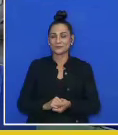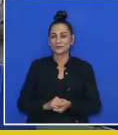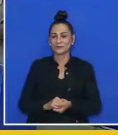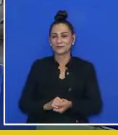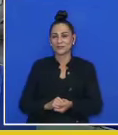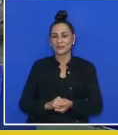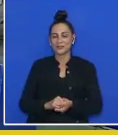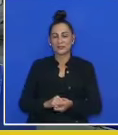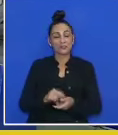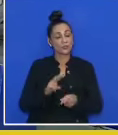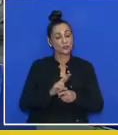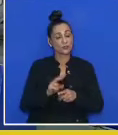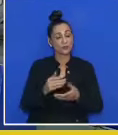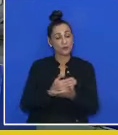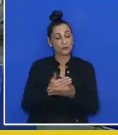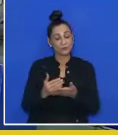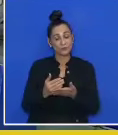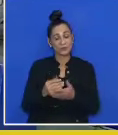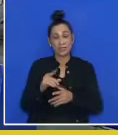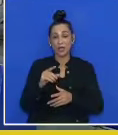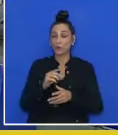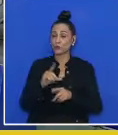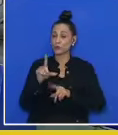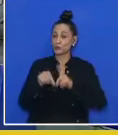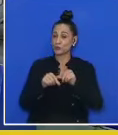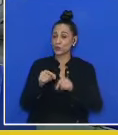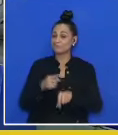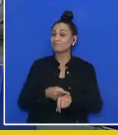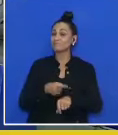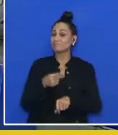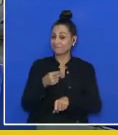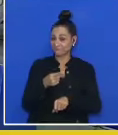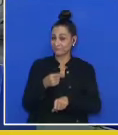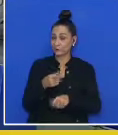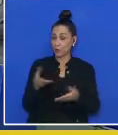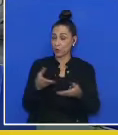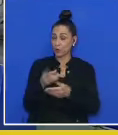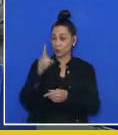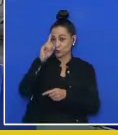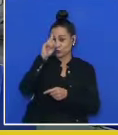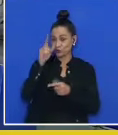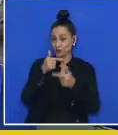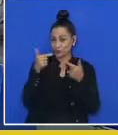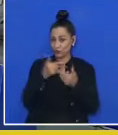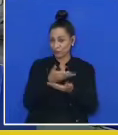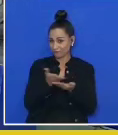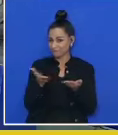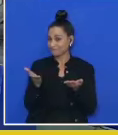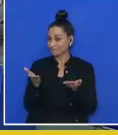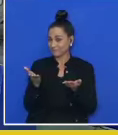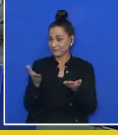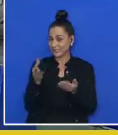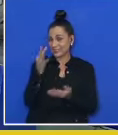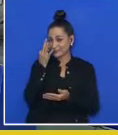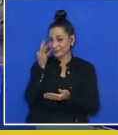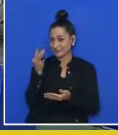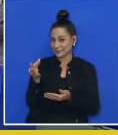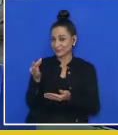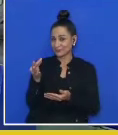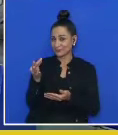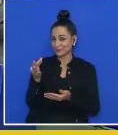senhoras auditoras, nós vamos então iniciar o nosso sorteio. Está na hora de saber se hoje é o seu dia de sorte.